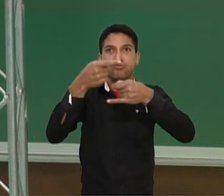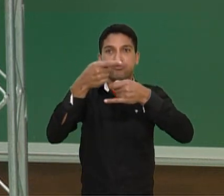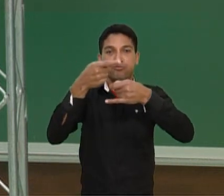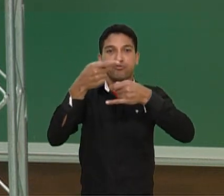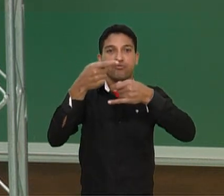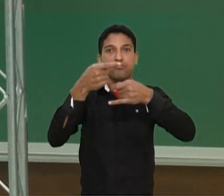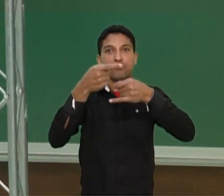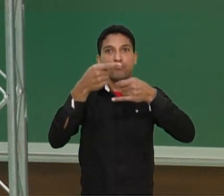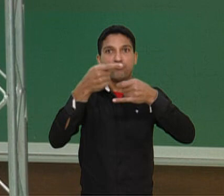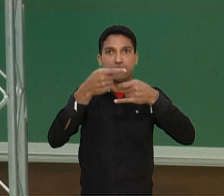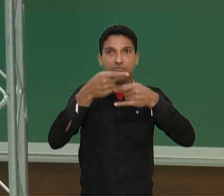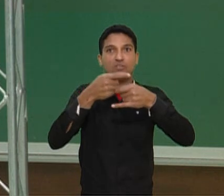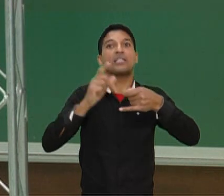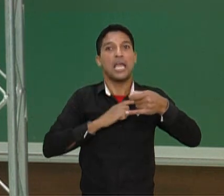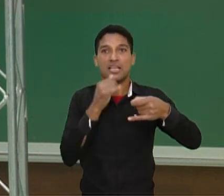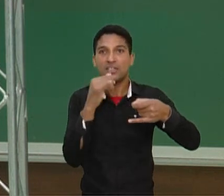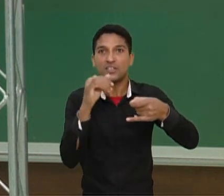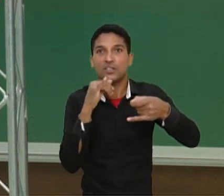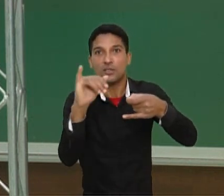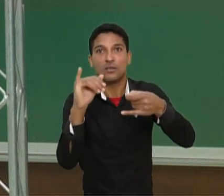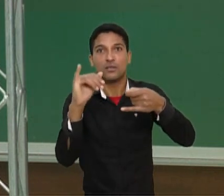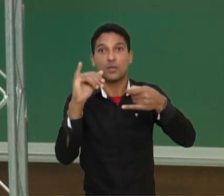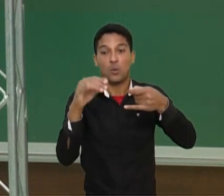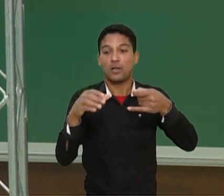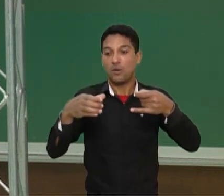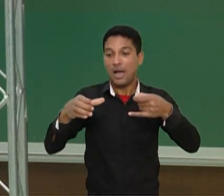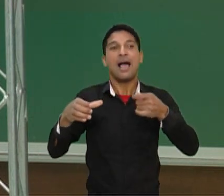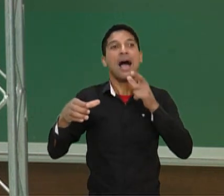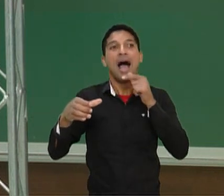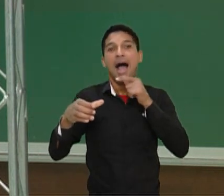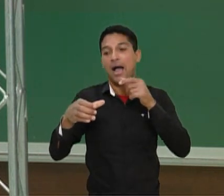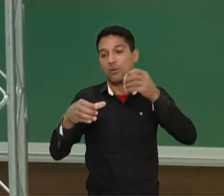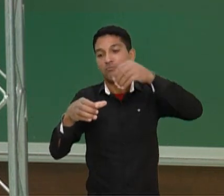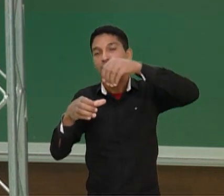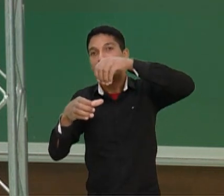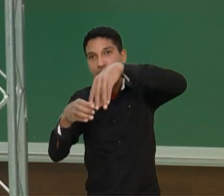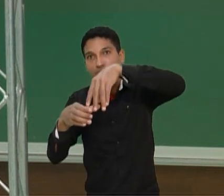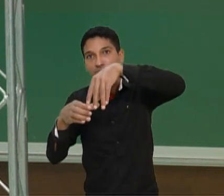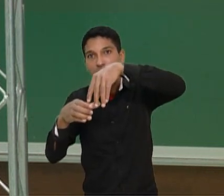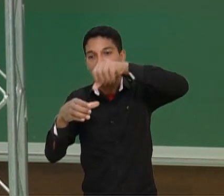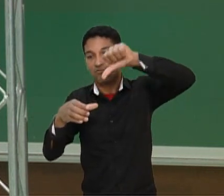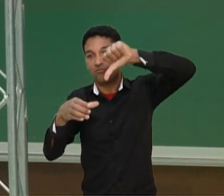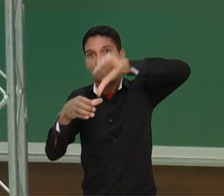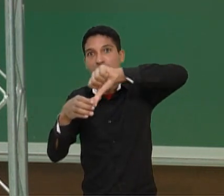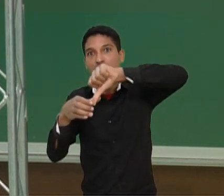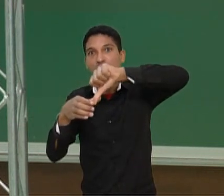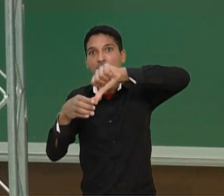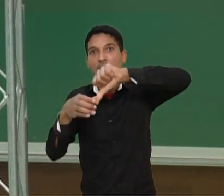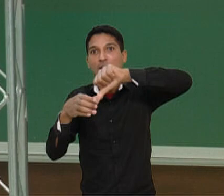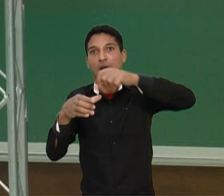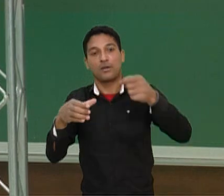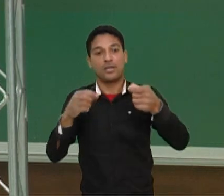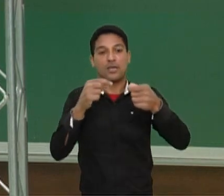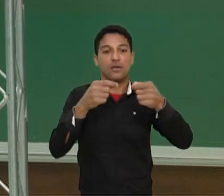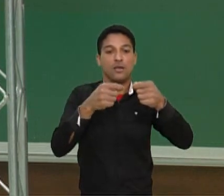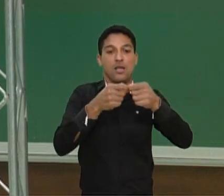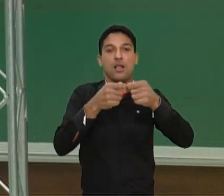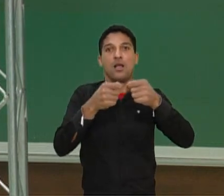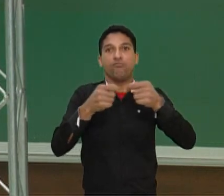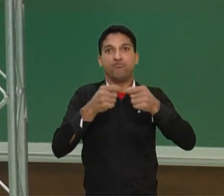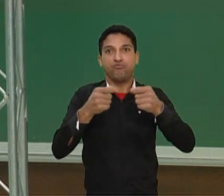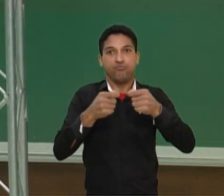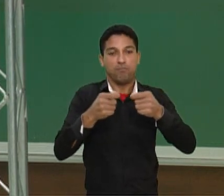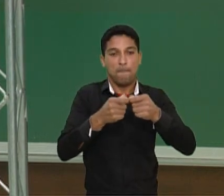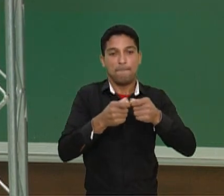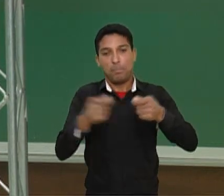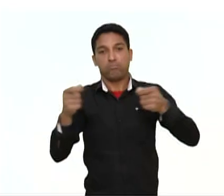é misturado com a água consegue ir lá e romper essa ligação, né? Ao romper